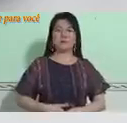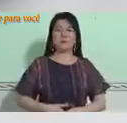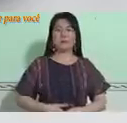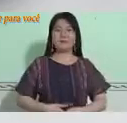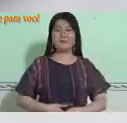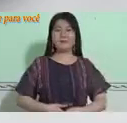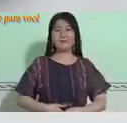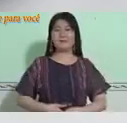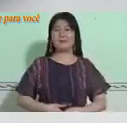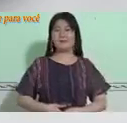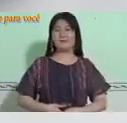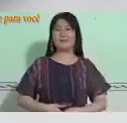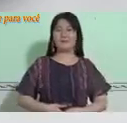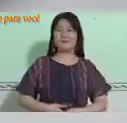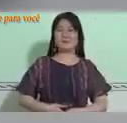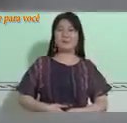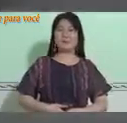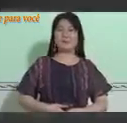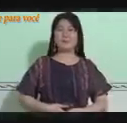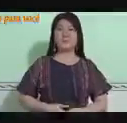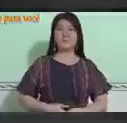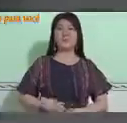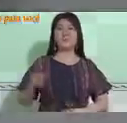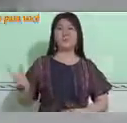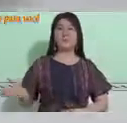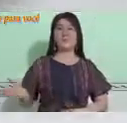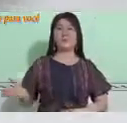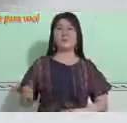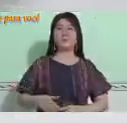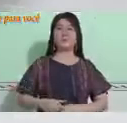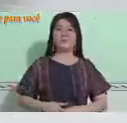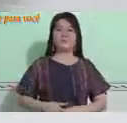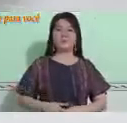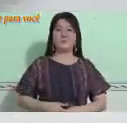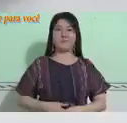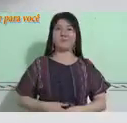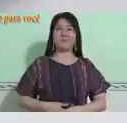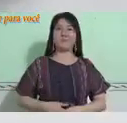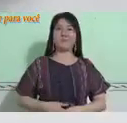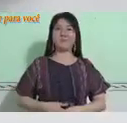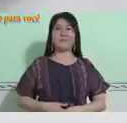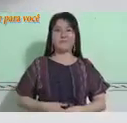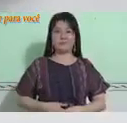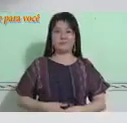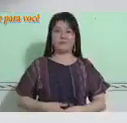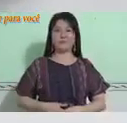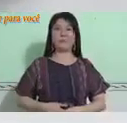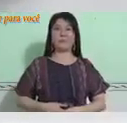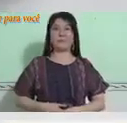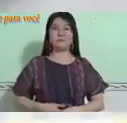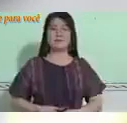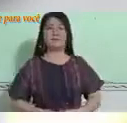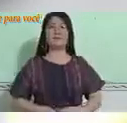supermercados possuem mais vitaminas e minerais, sendo as mais indicadas para serem utilizadas na preparação destes sucos.